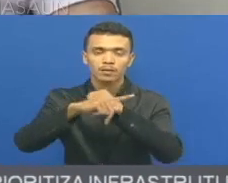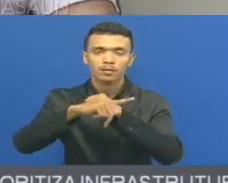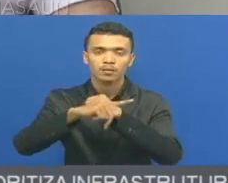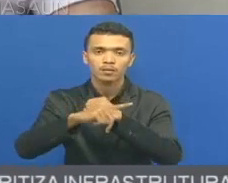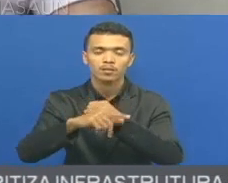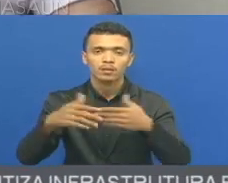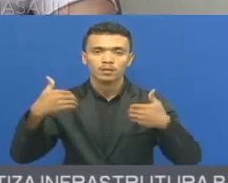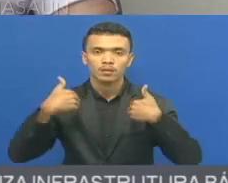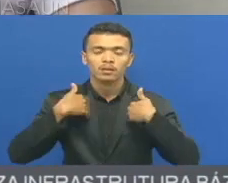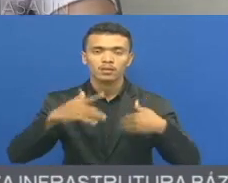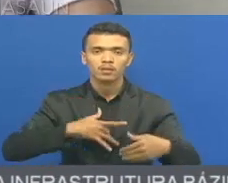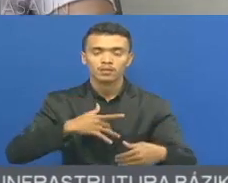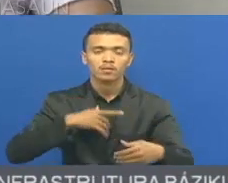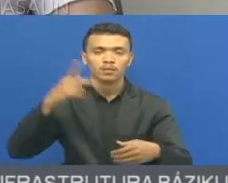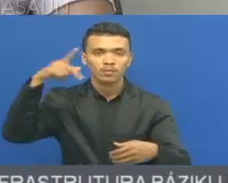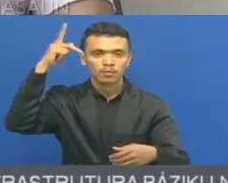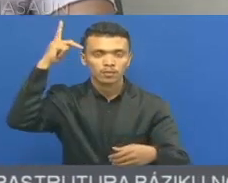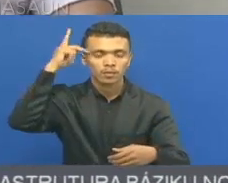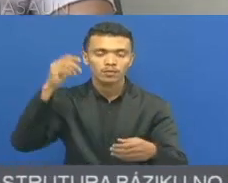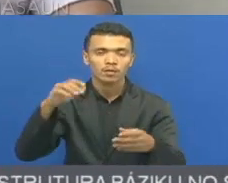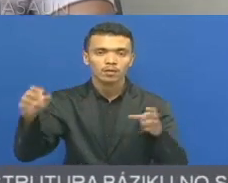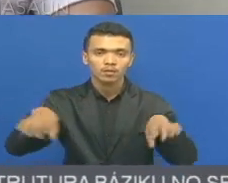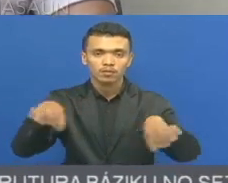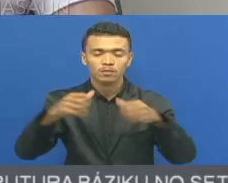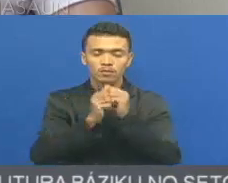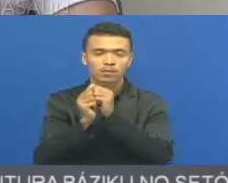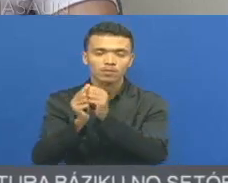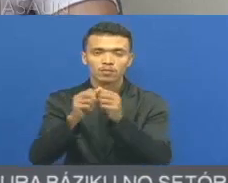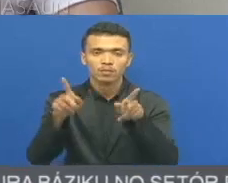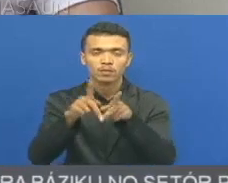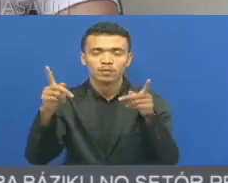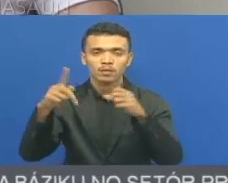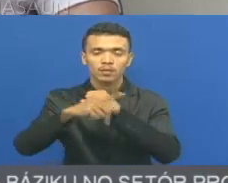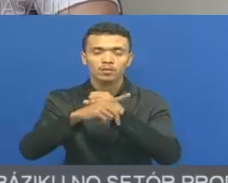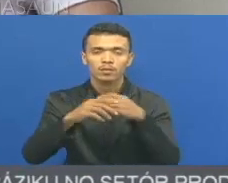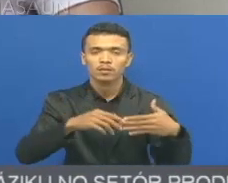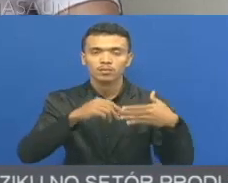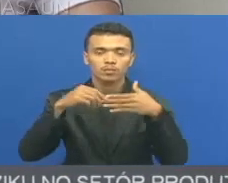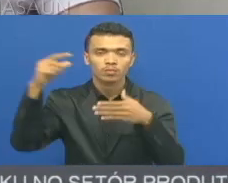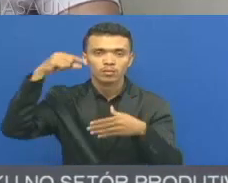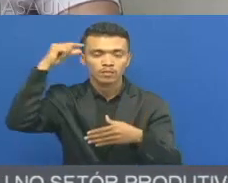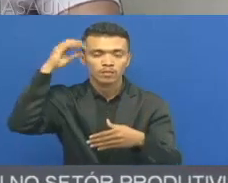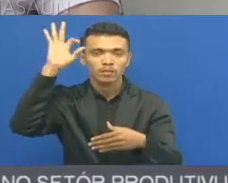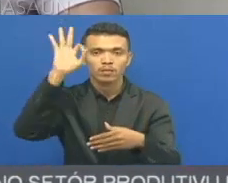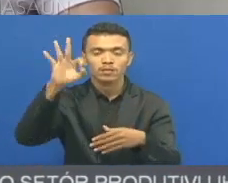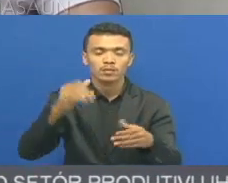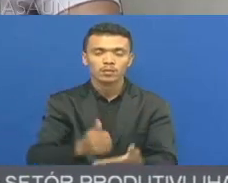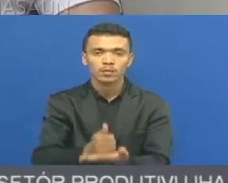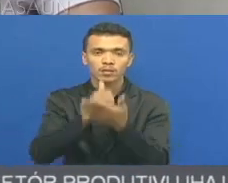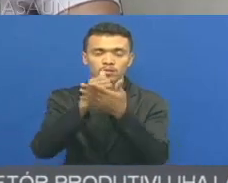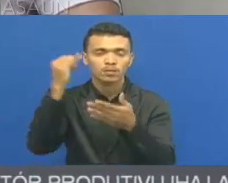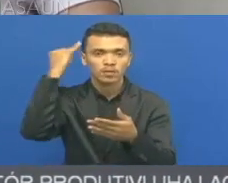ia sentimento moral no político. Atu colabora o partido nebe maka ukun ia governo da CIA, atu no nebe le contribui